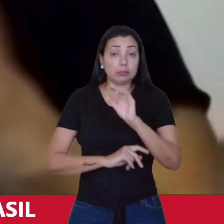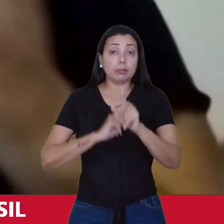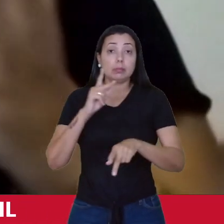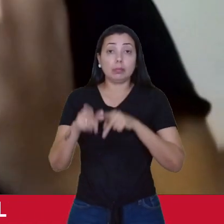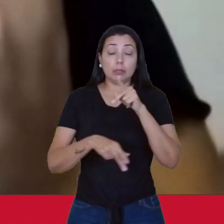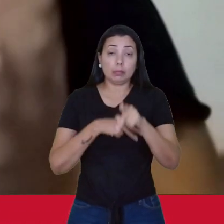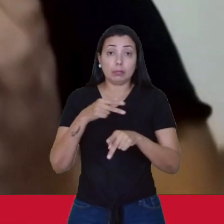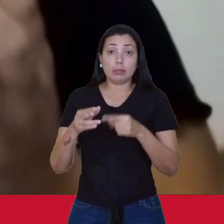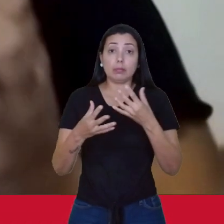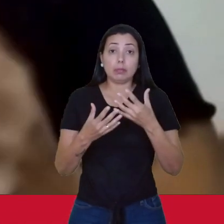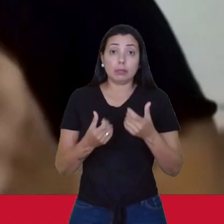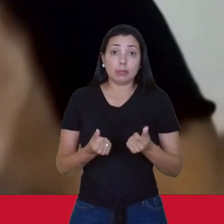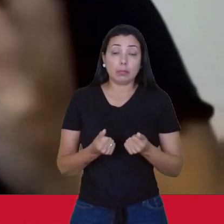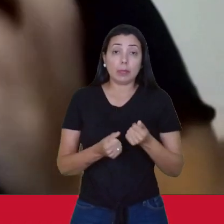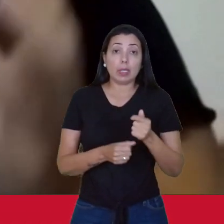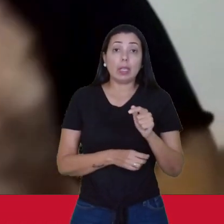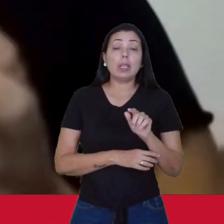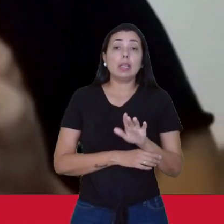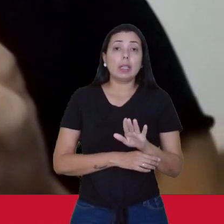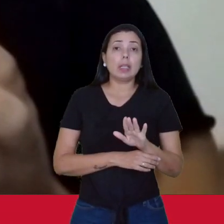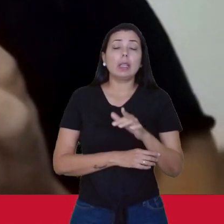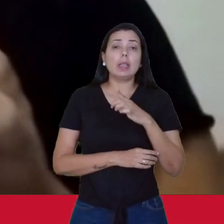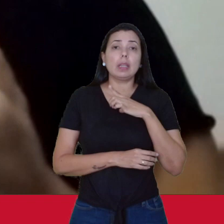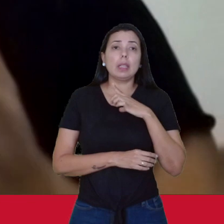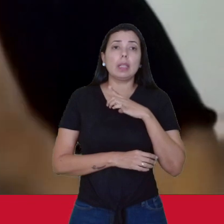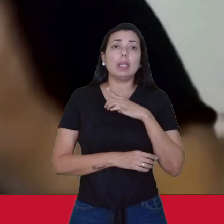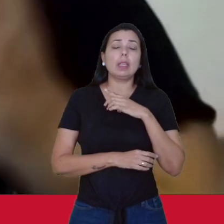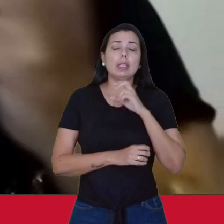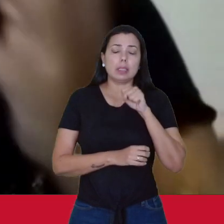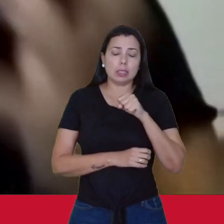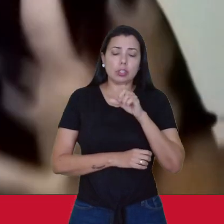população considerado anão, nós temos a direito ao